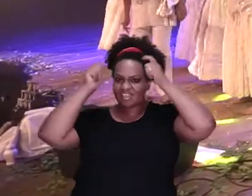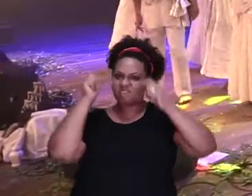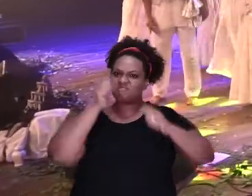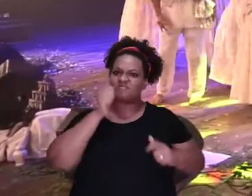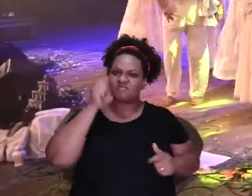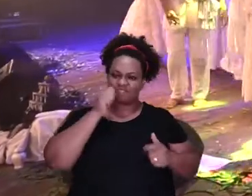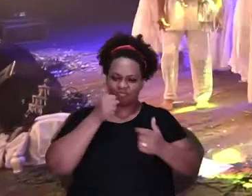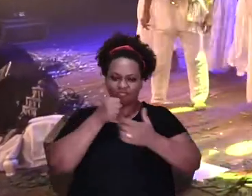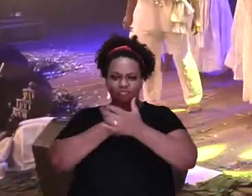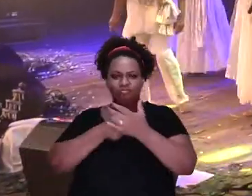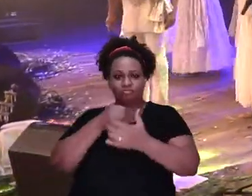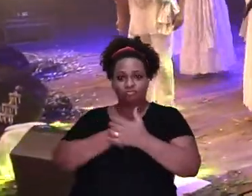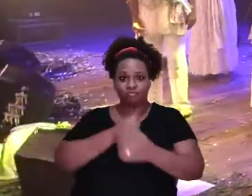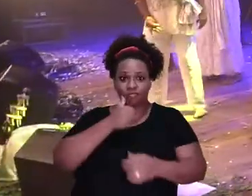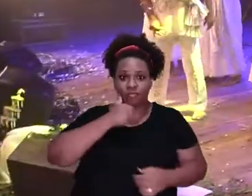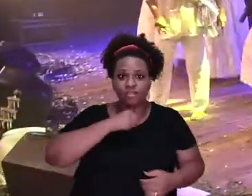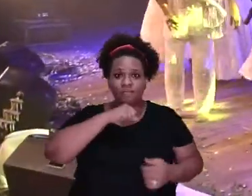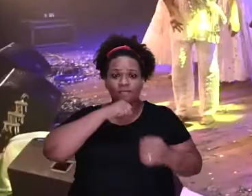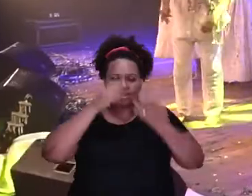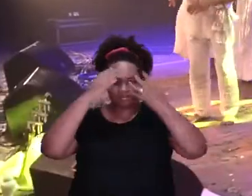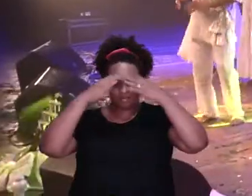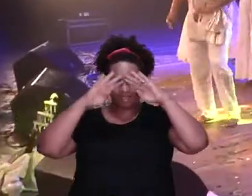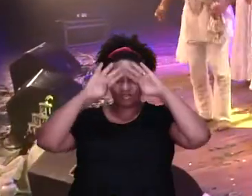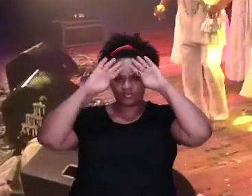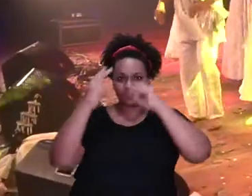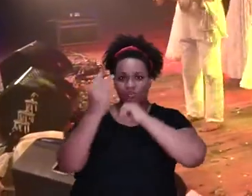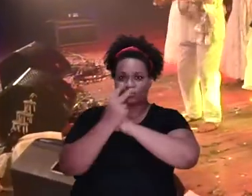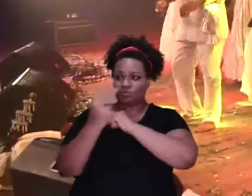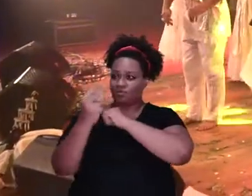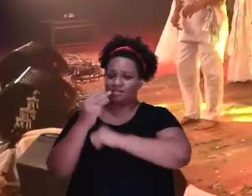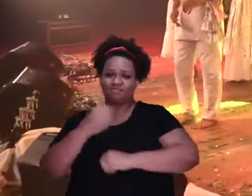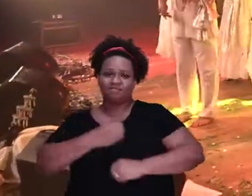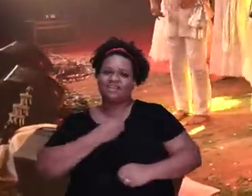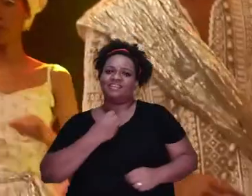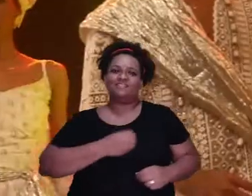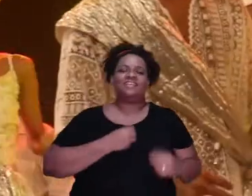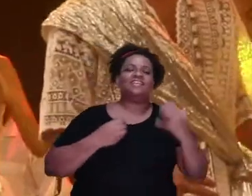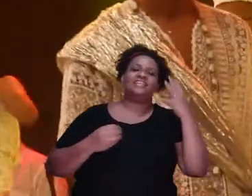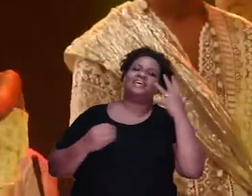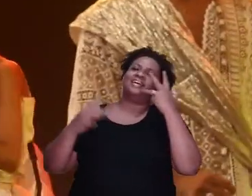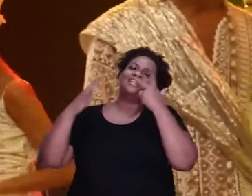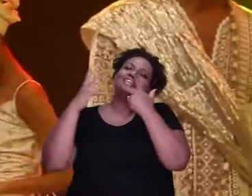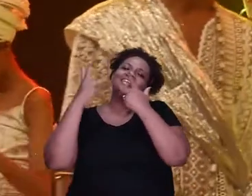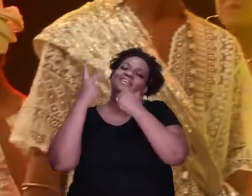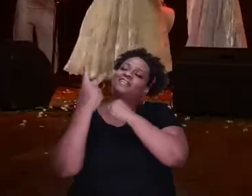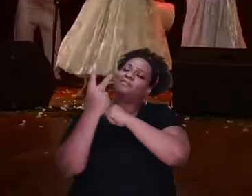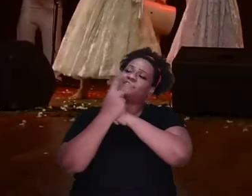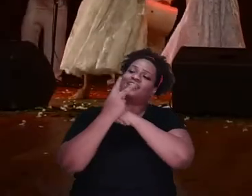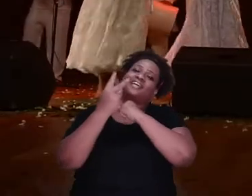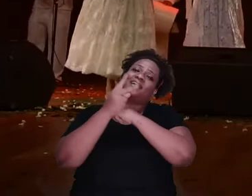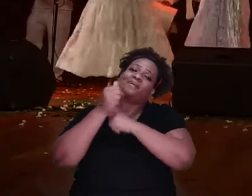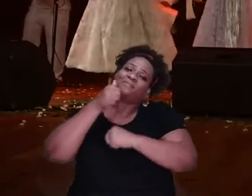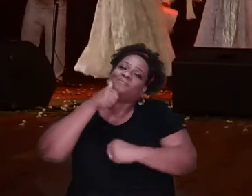minha mãe dela usar é dona da minha vida tão linda me olhar e vou até de uma Querida